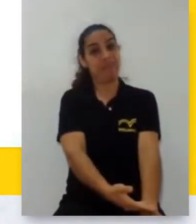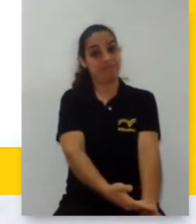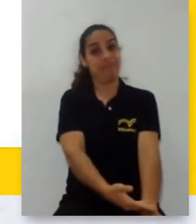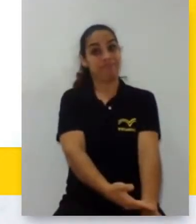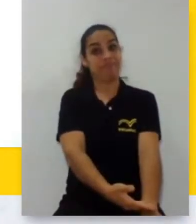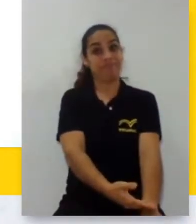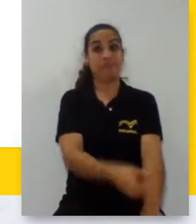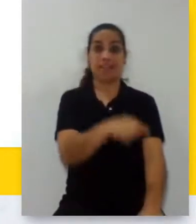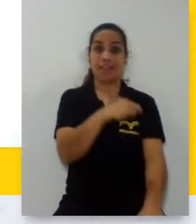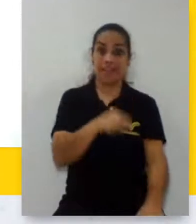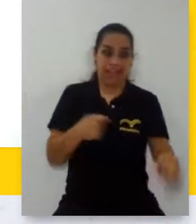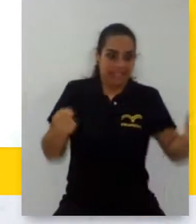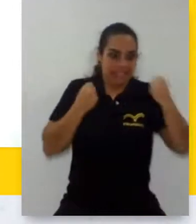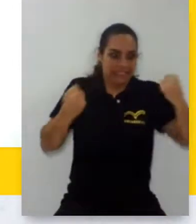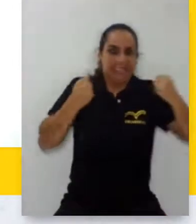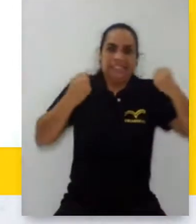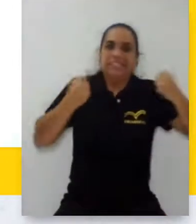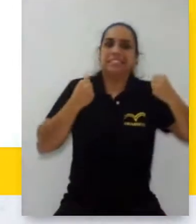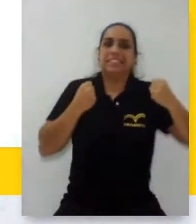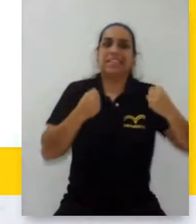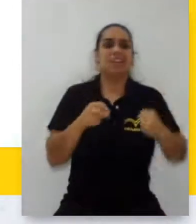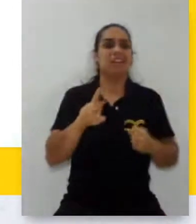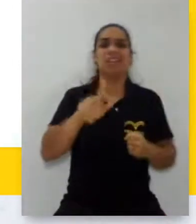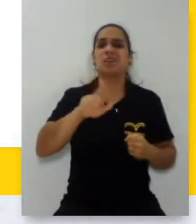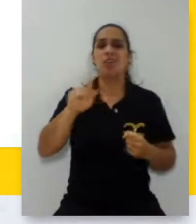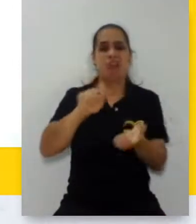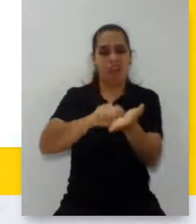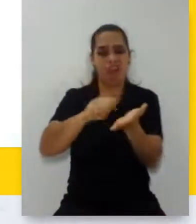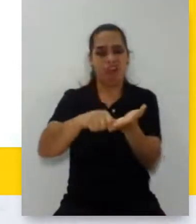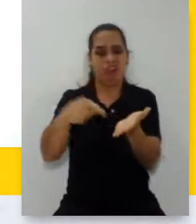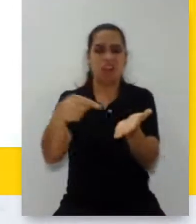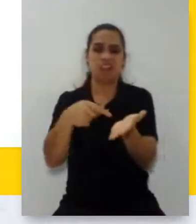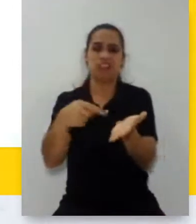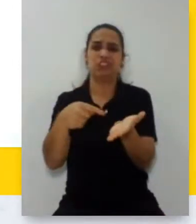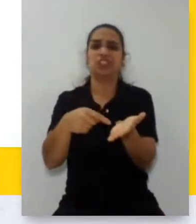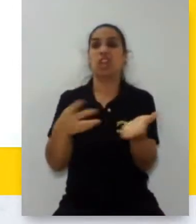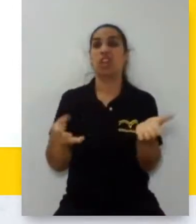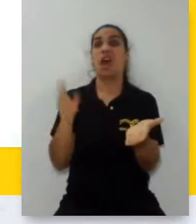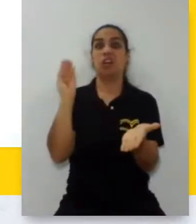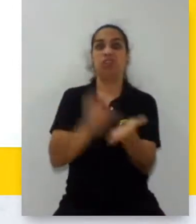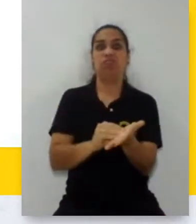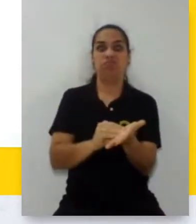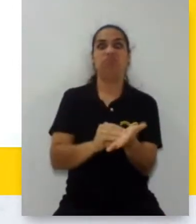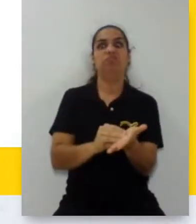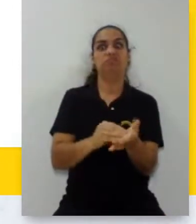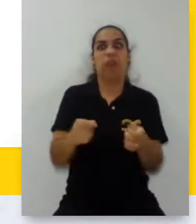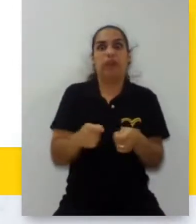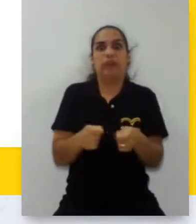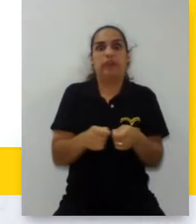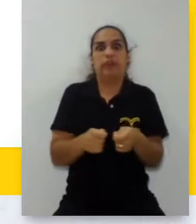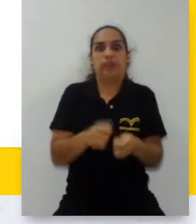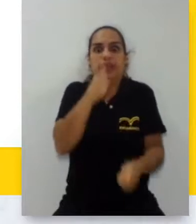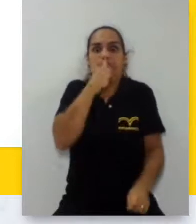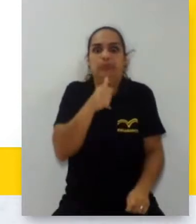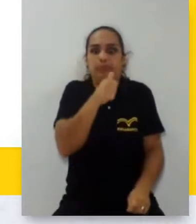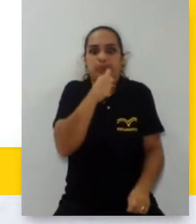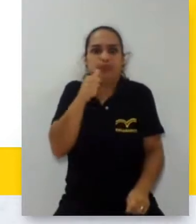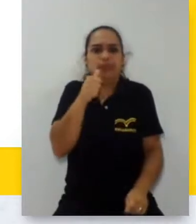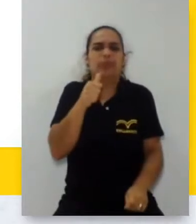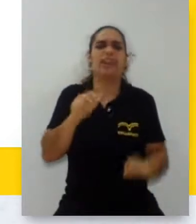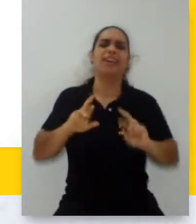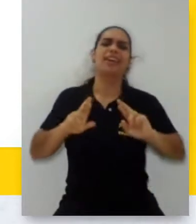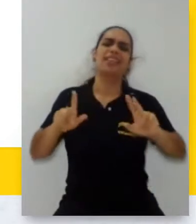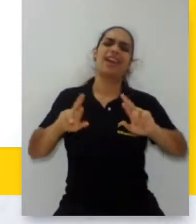fazer. Não, é uma mudança de hábito. Você precisa criar uma rotina, criar esse hábito, incorporar esse hábito em você. Então, as pessoas